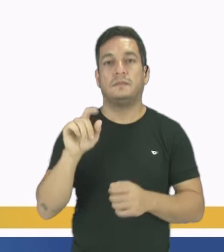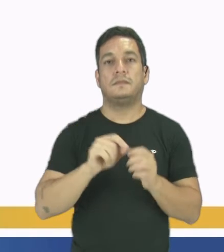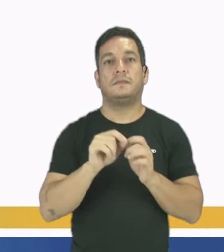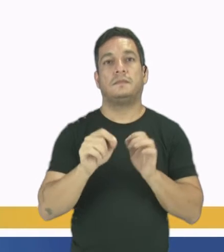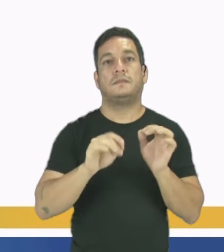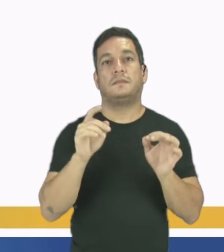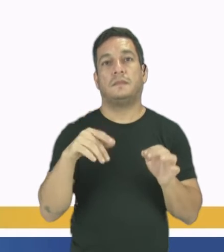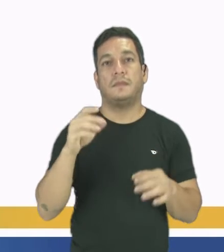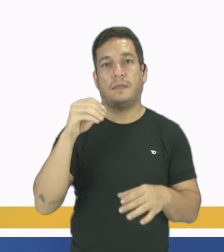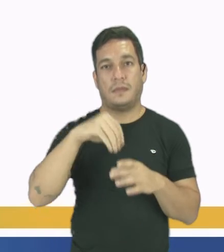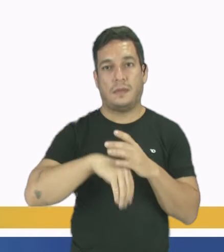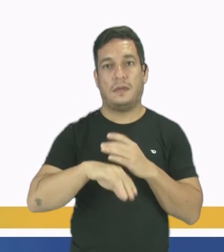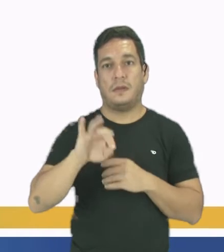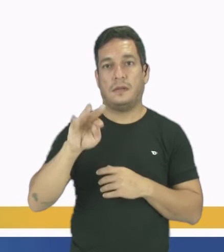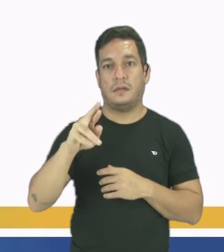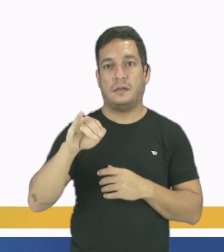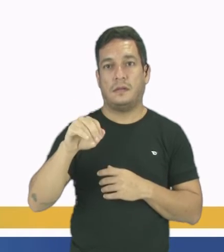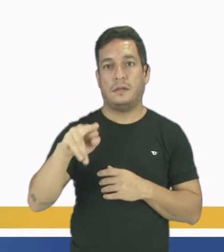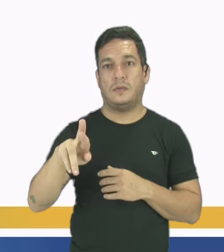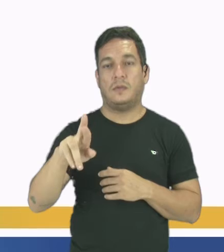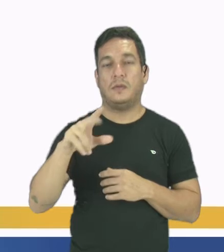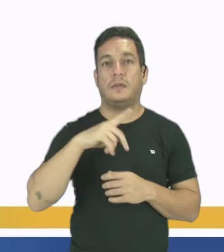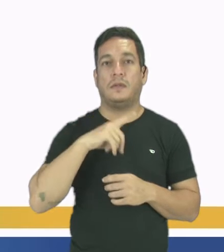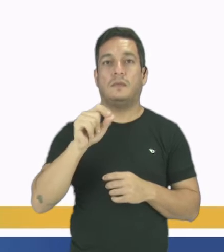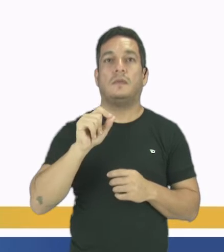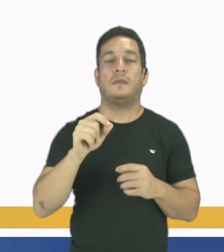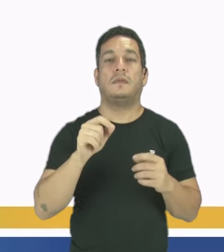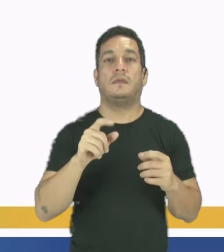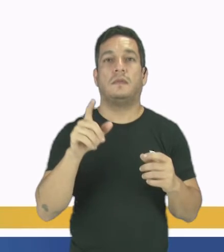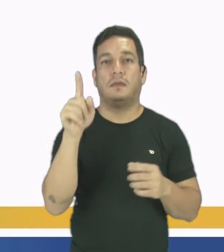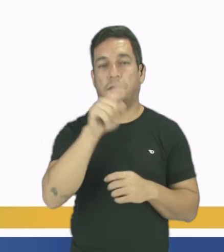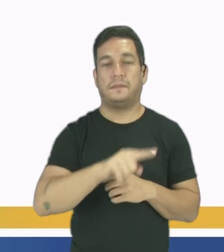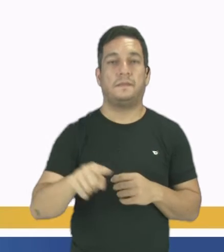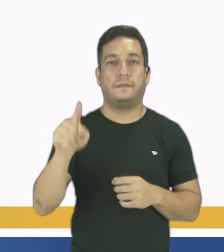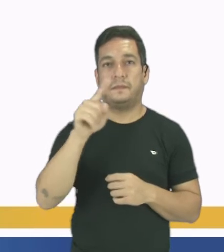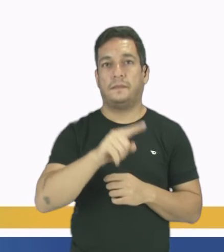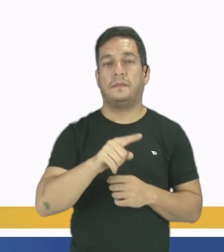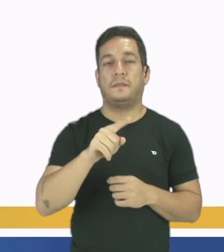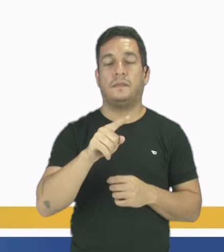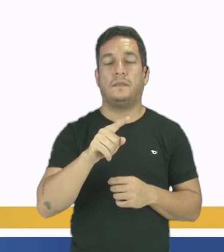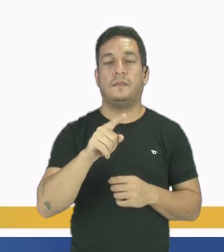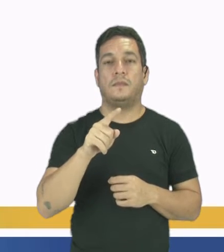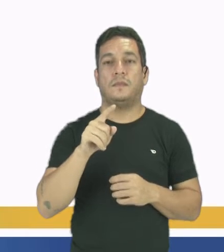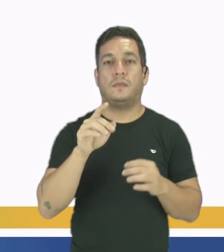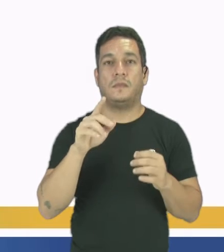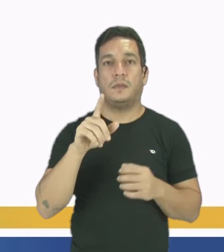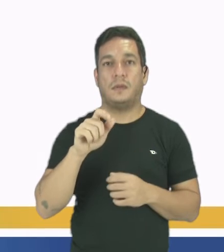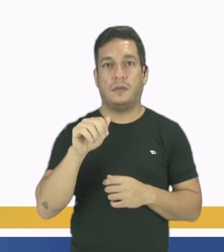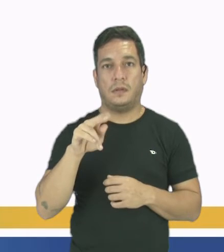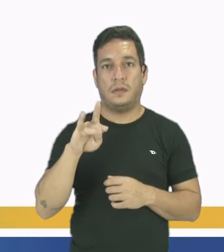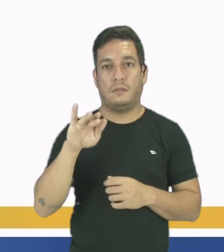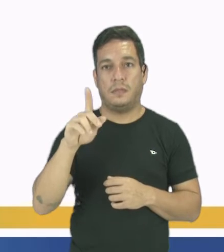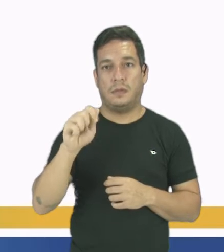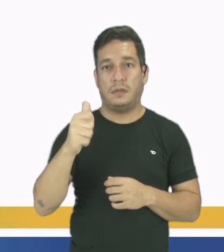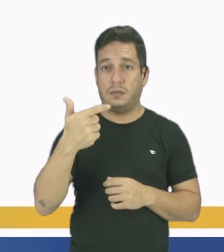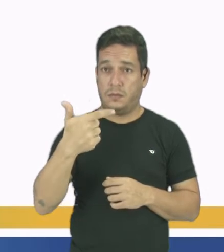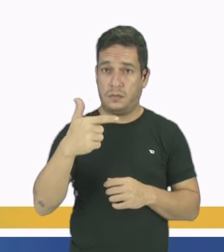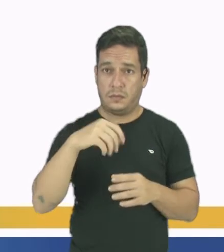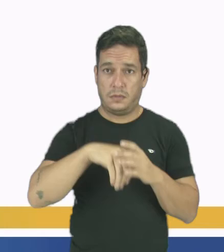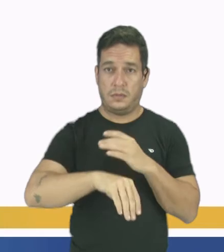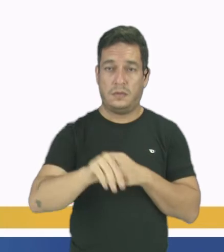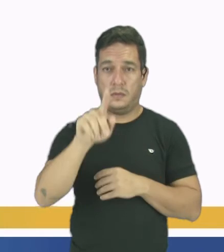disjuntas interior, onde nós temos uma circunferência lambda 2 dentro